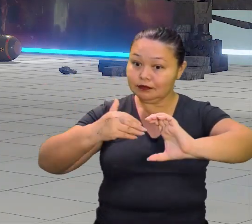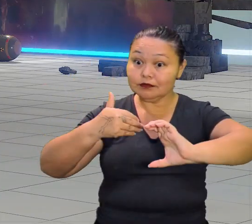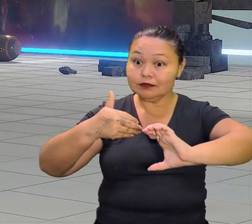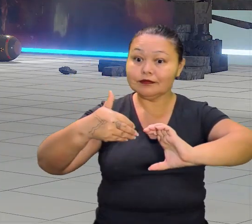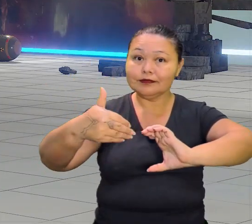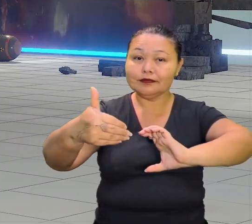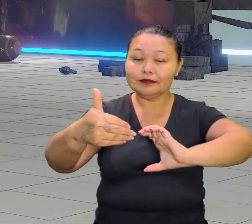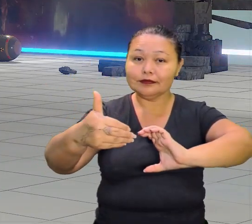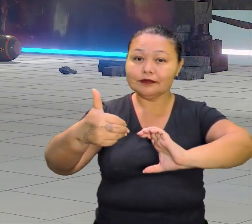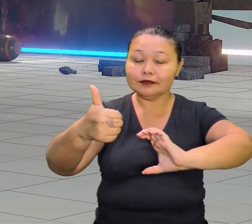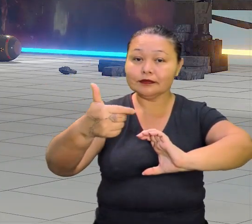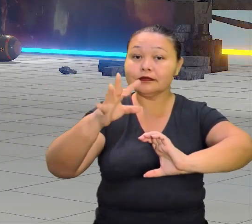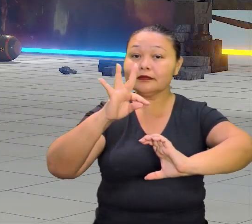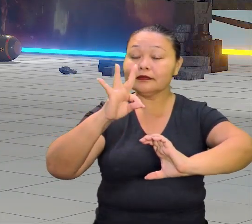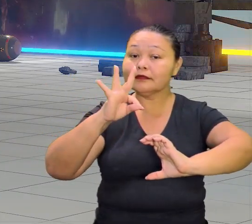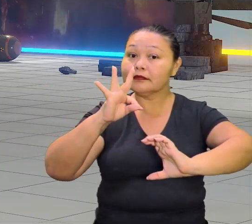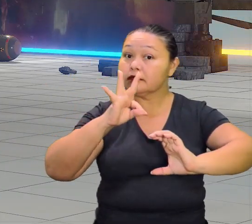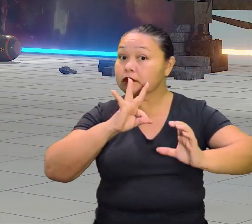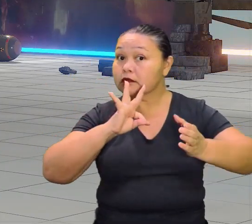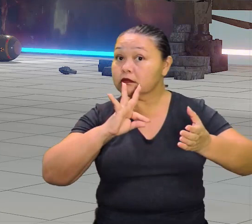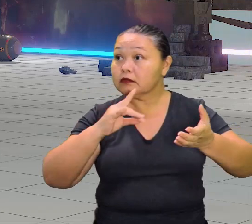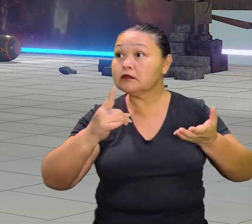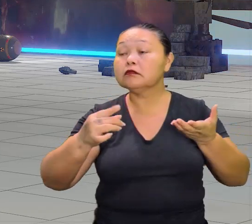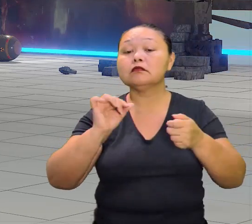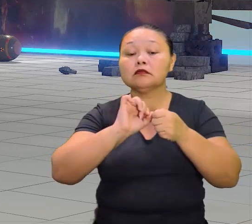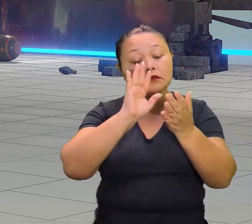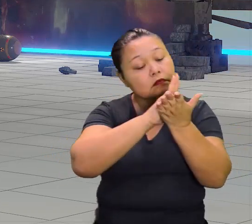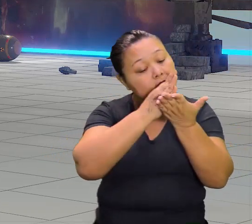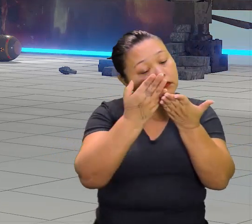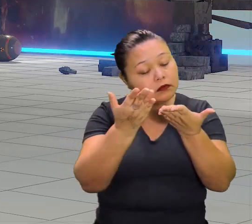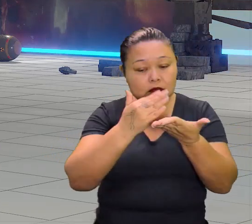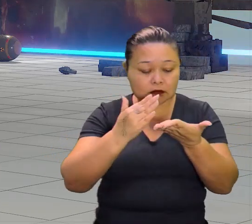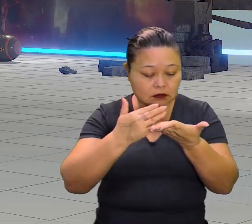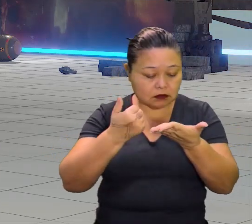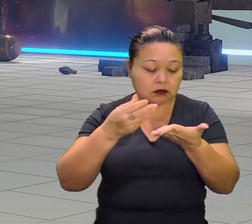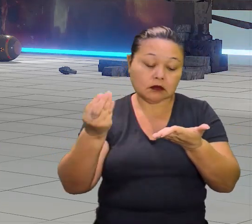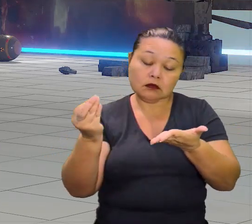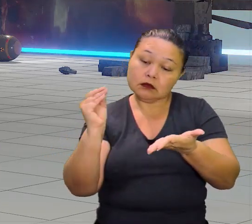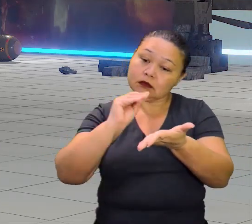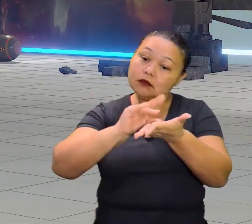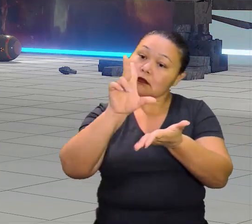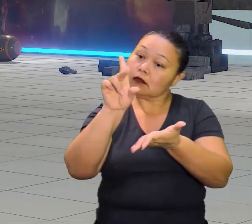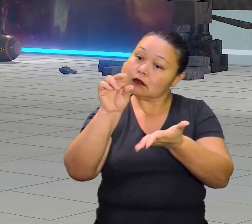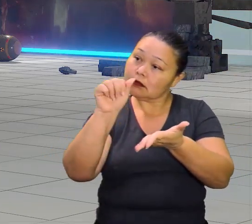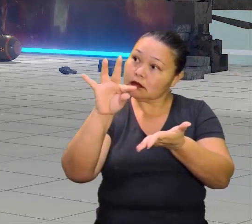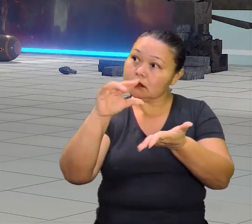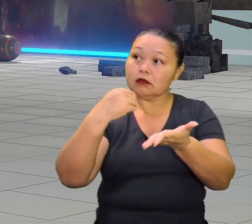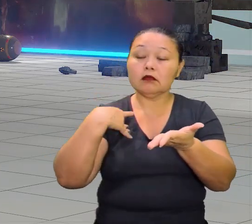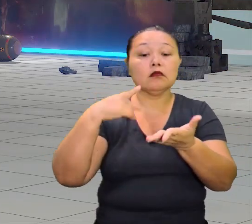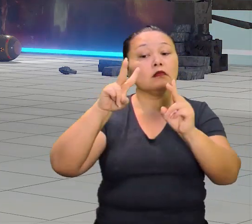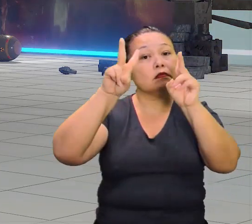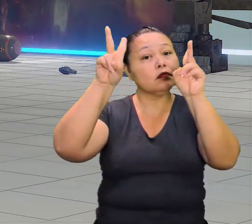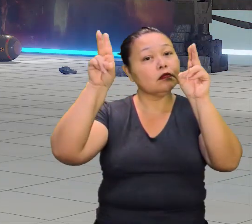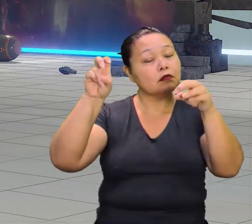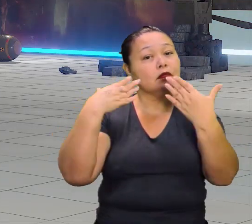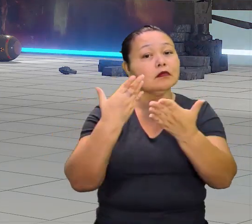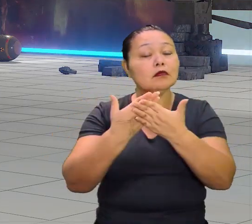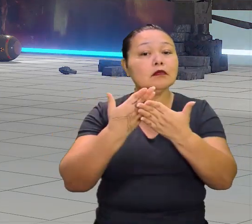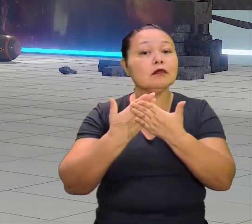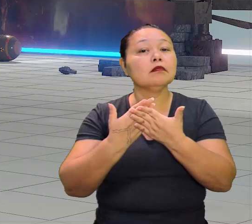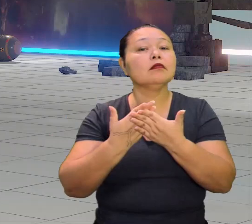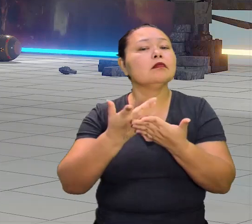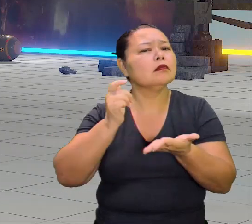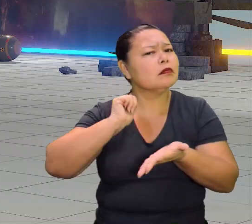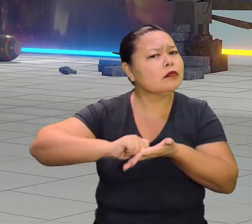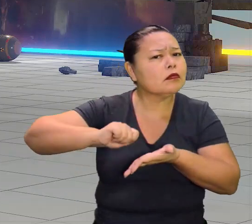hoje. Então, todas as vezes, abra os seus cadernos, coloque a data e o título da aula. E